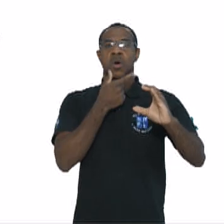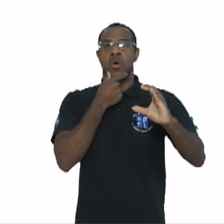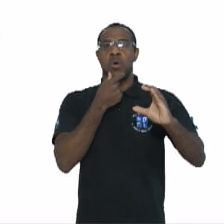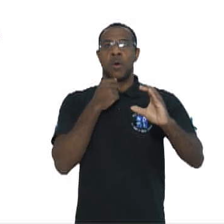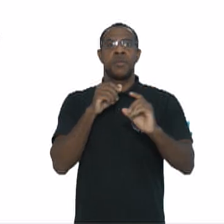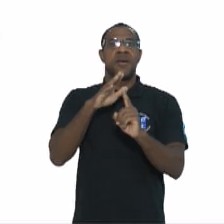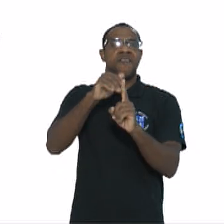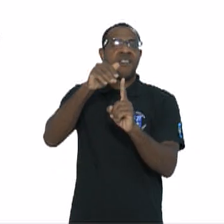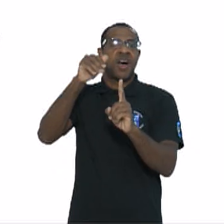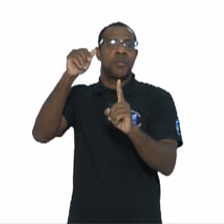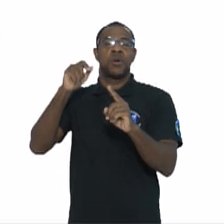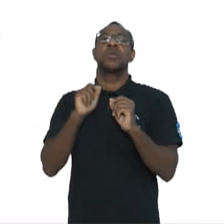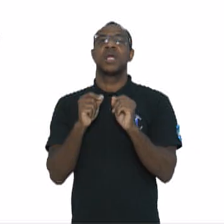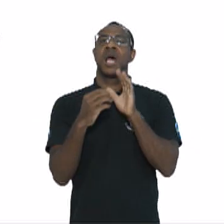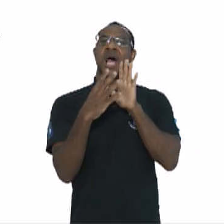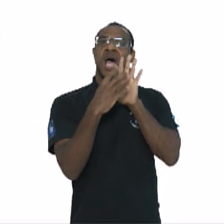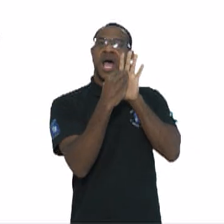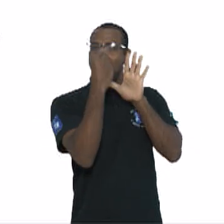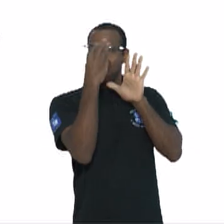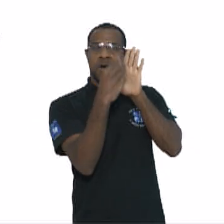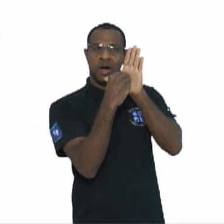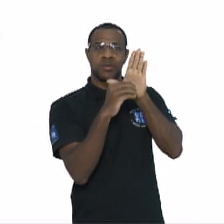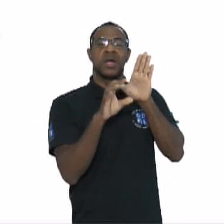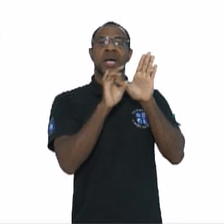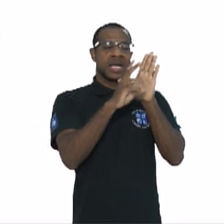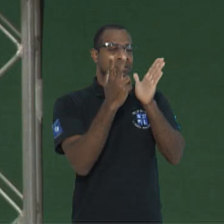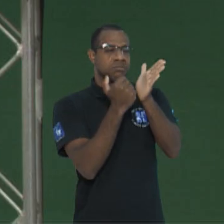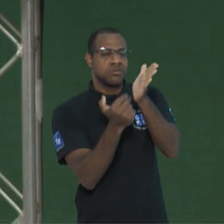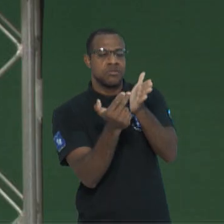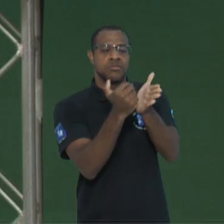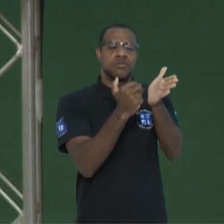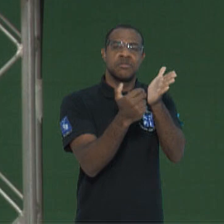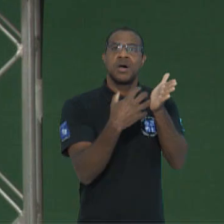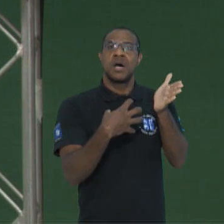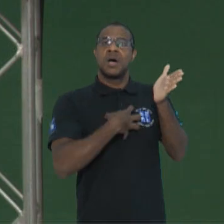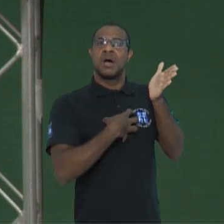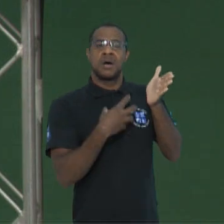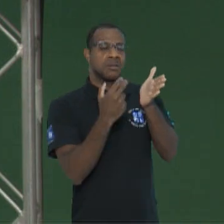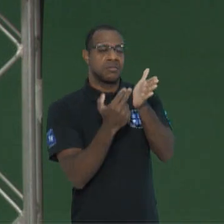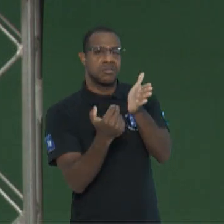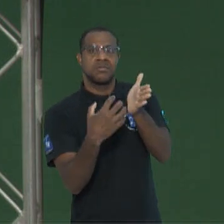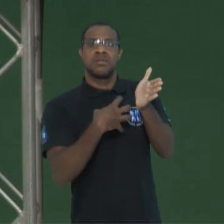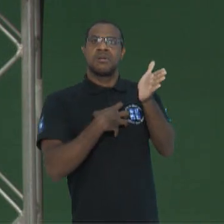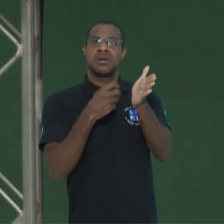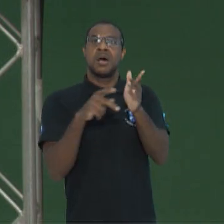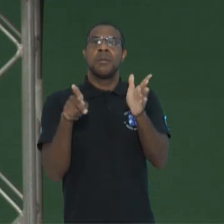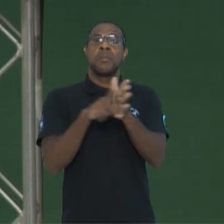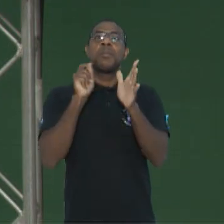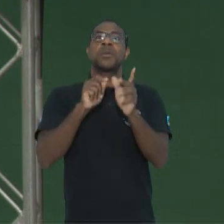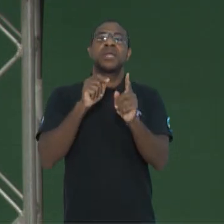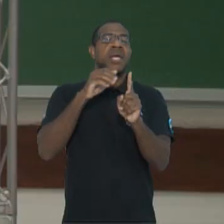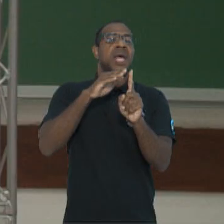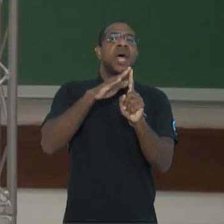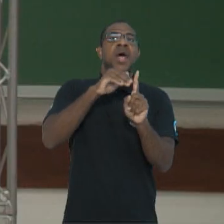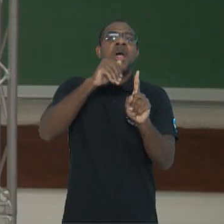retrato é pintado com sentimento é o retrato do artista e não de quem observa.